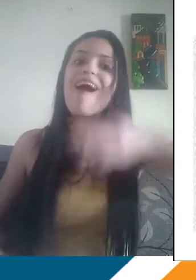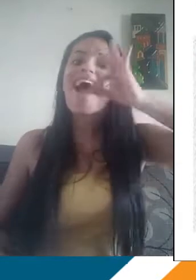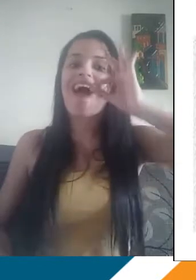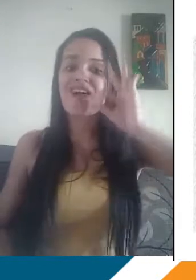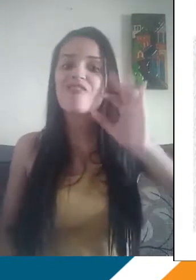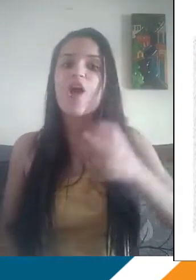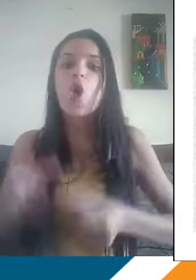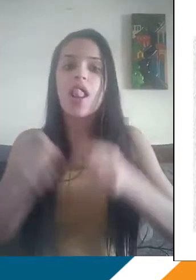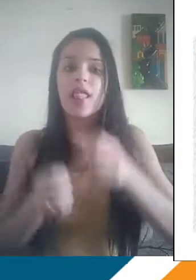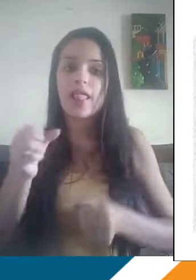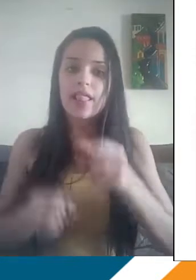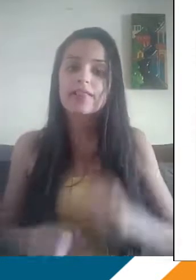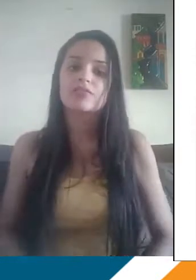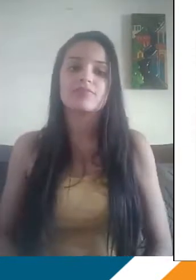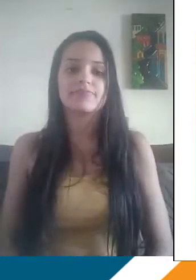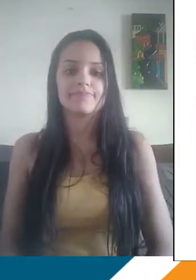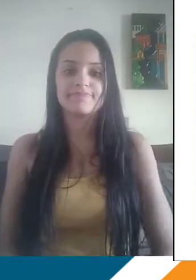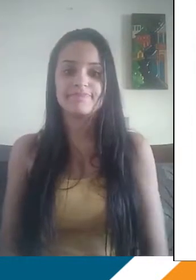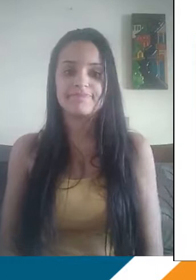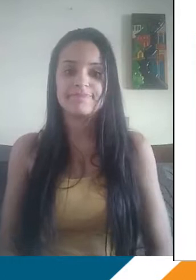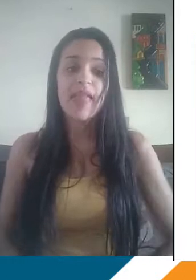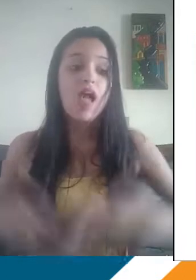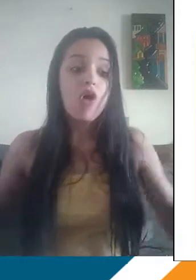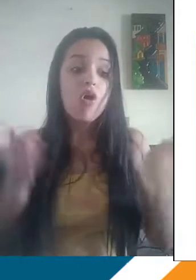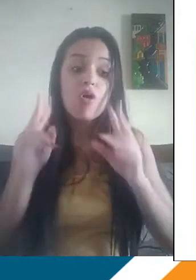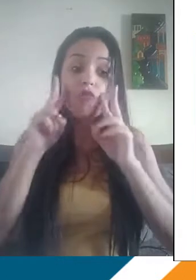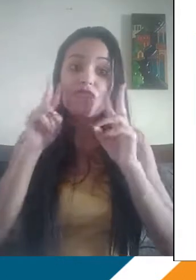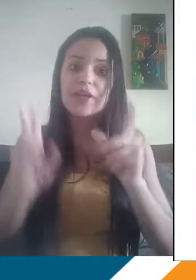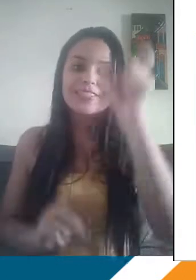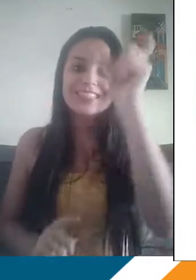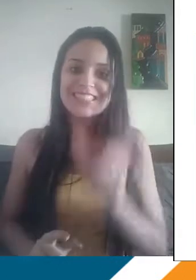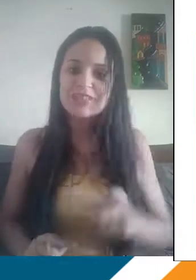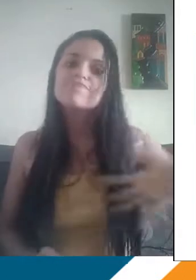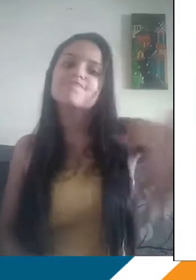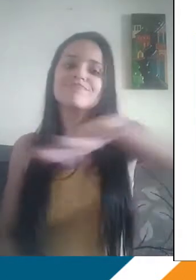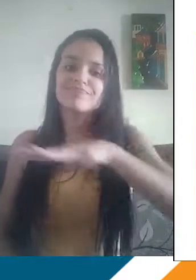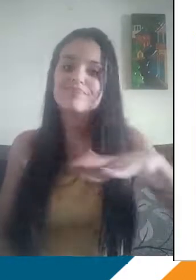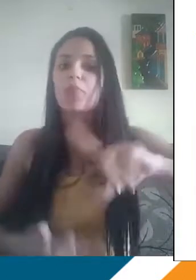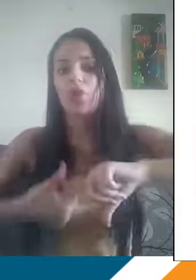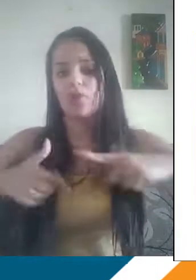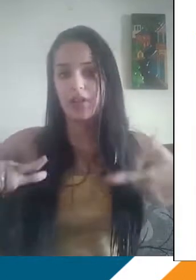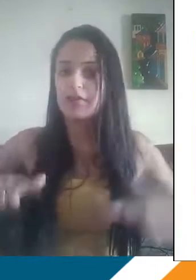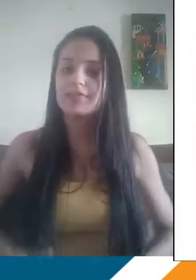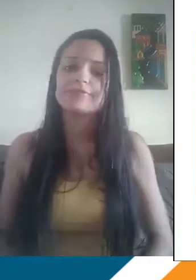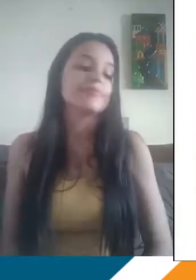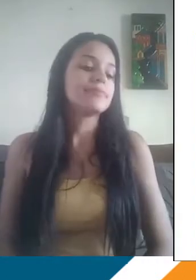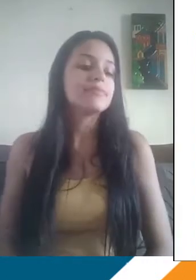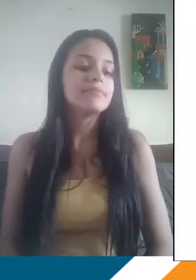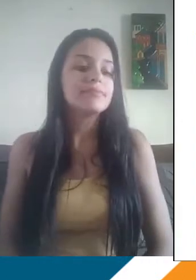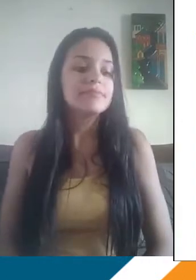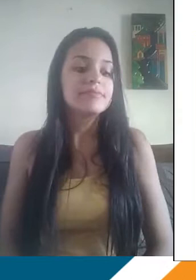se revezavam no poder. Vamos ver agora as características gerais do modernismo. que são